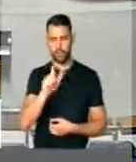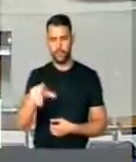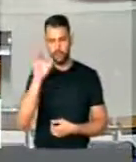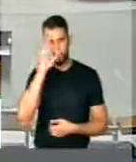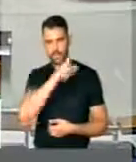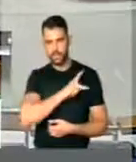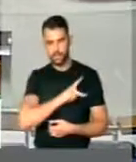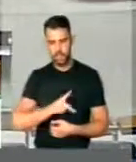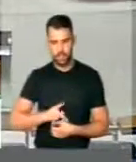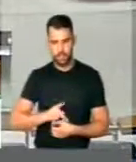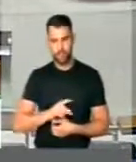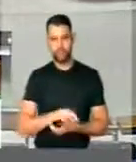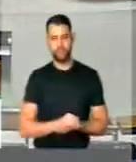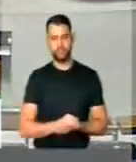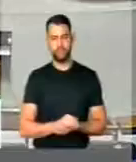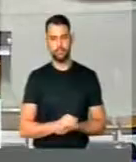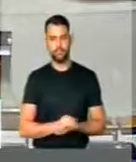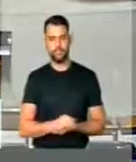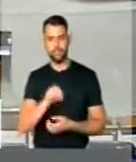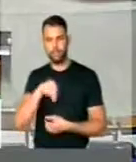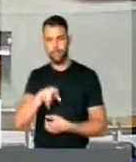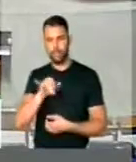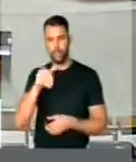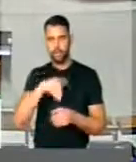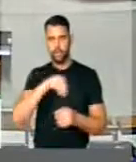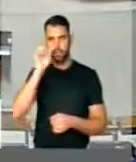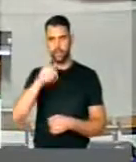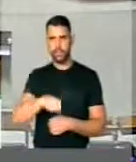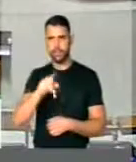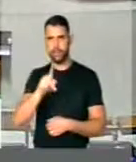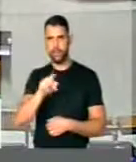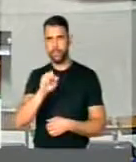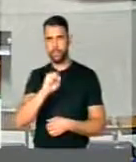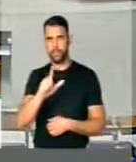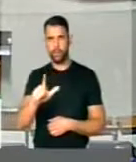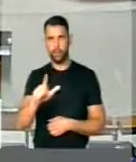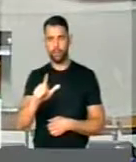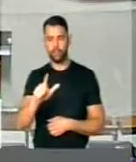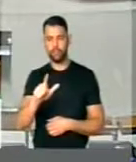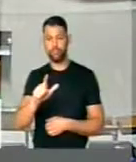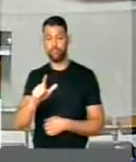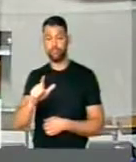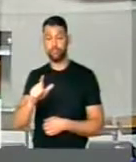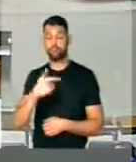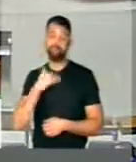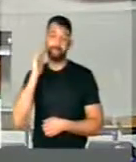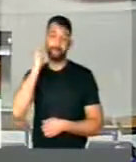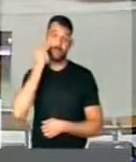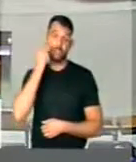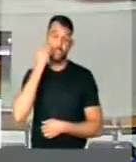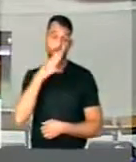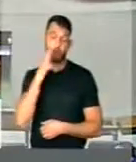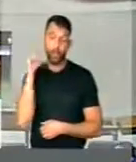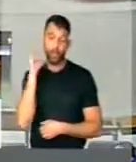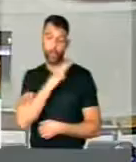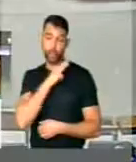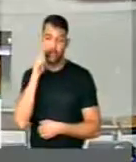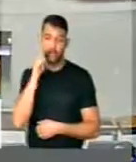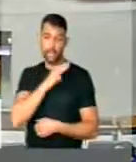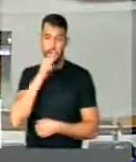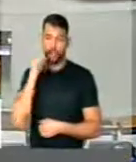presidente. PSOL. Presidente. A minoria vota sim, senhor presidente. O PSOL entende que